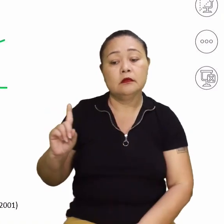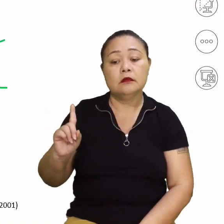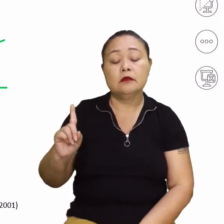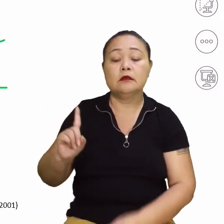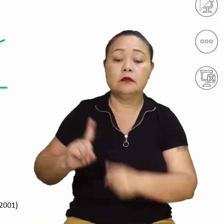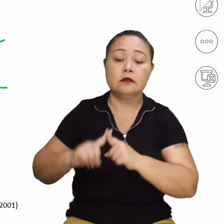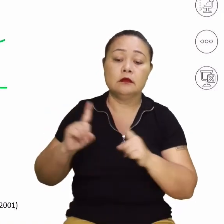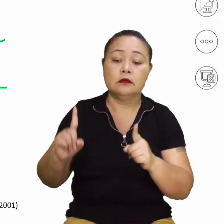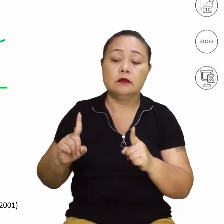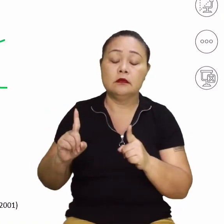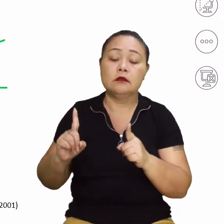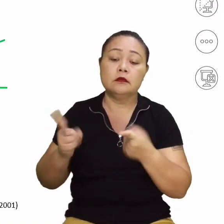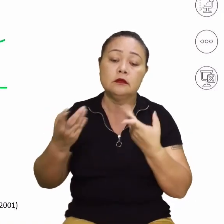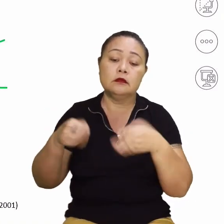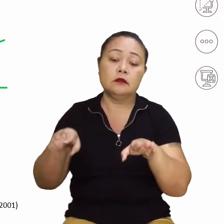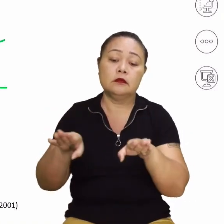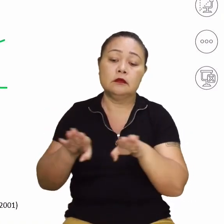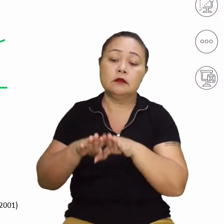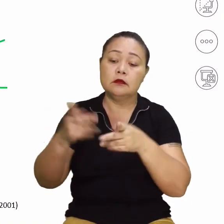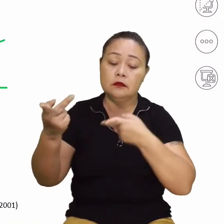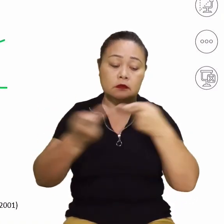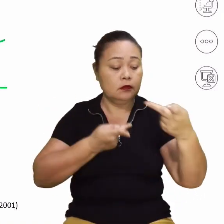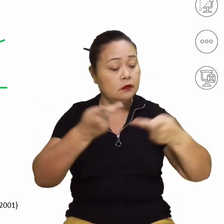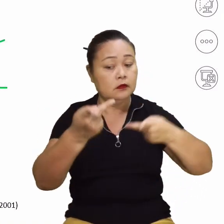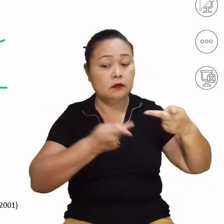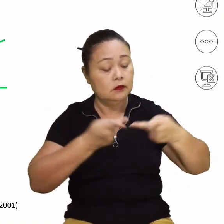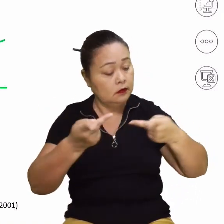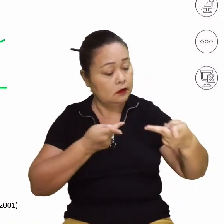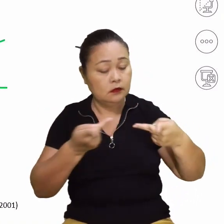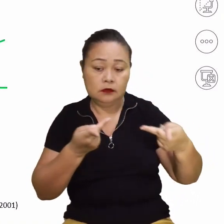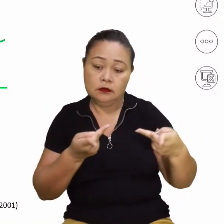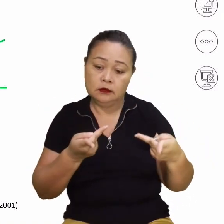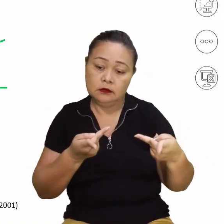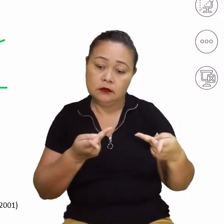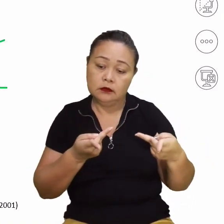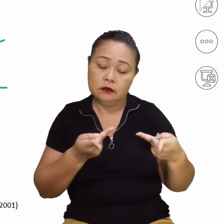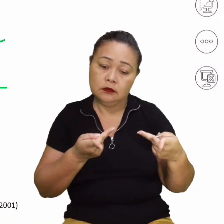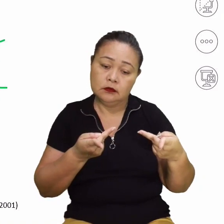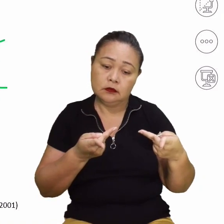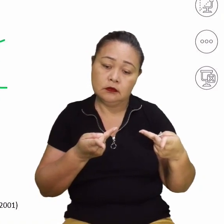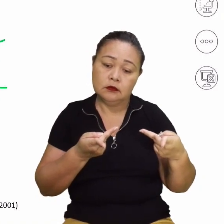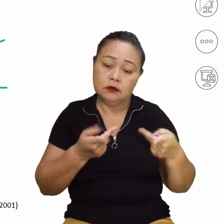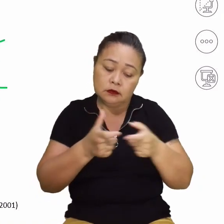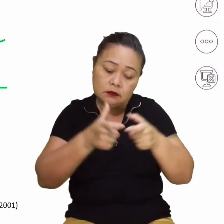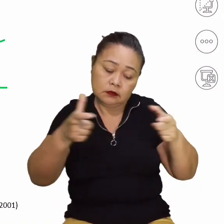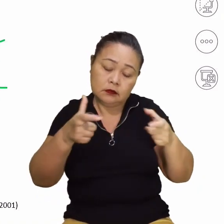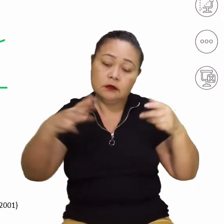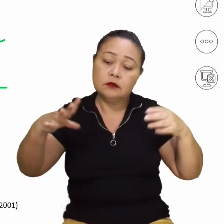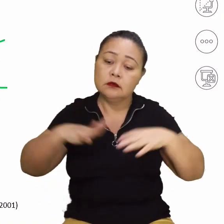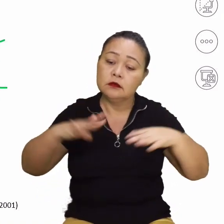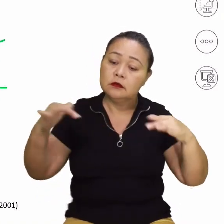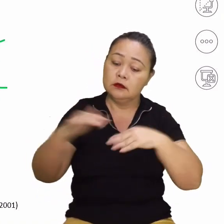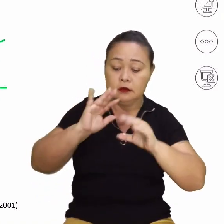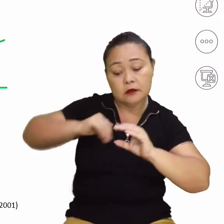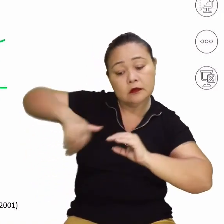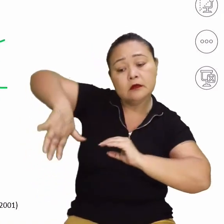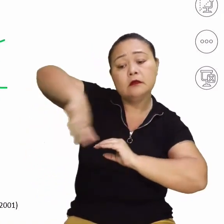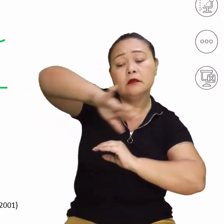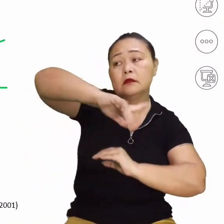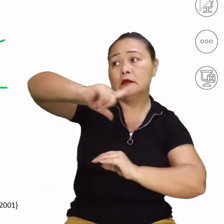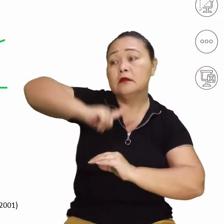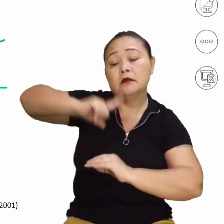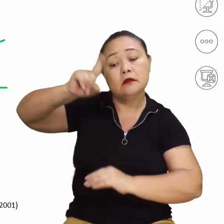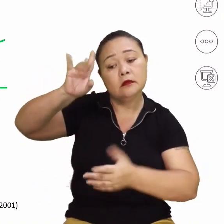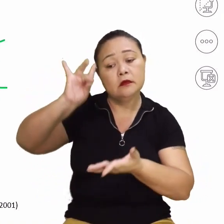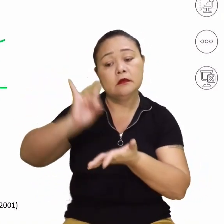isso mas também é projetos de da do crescimento das cidades em torno ali e